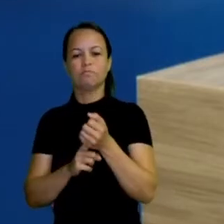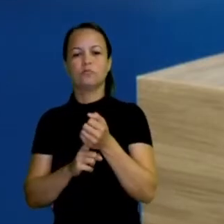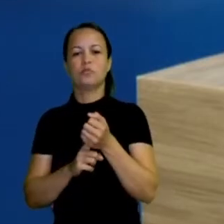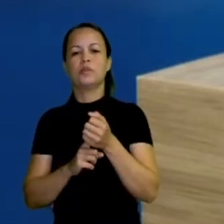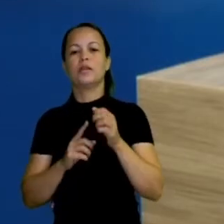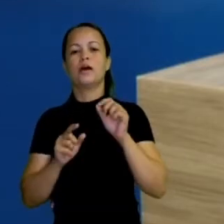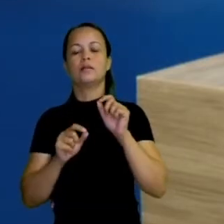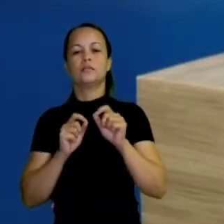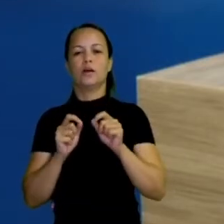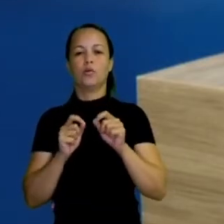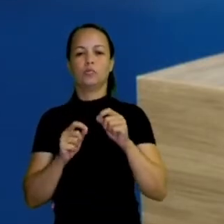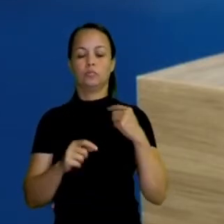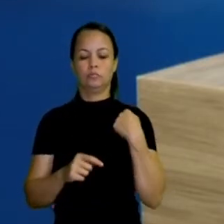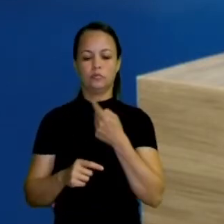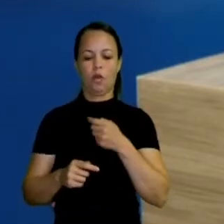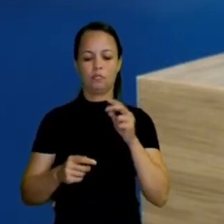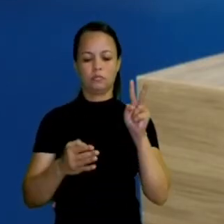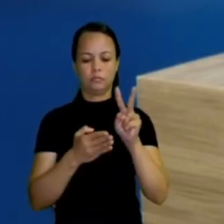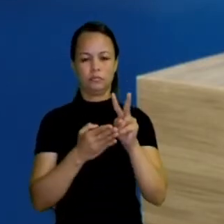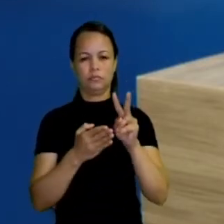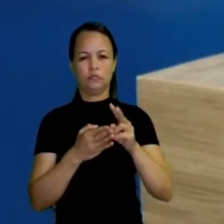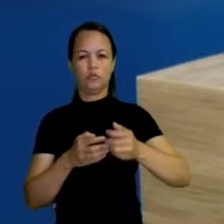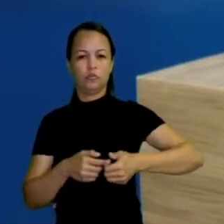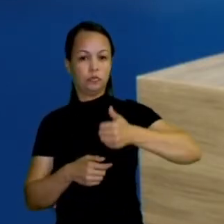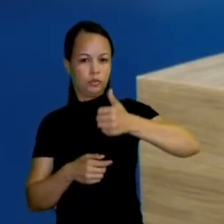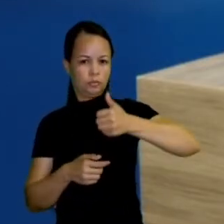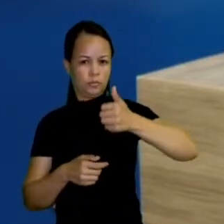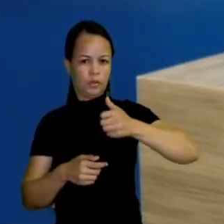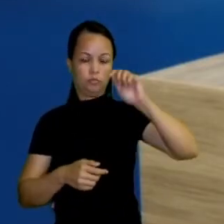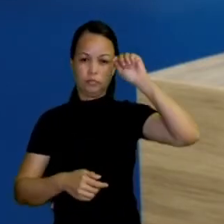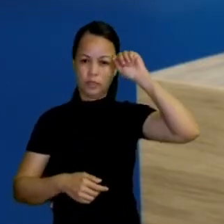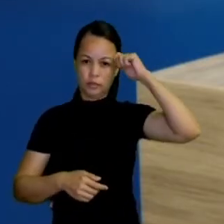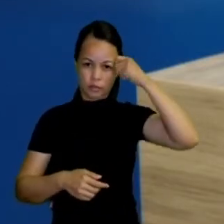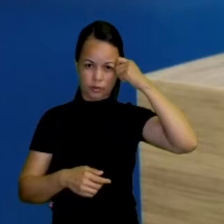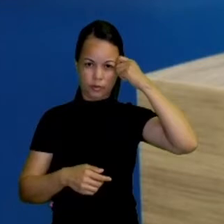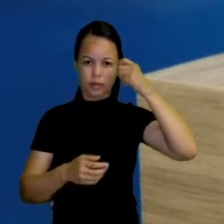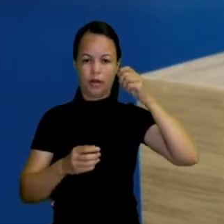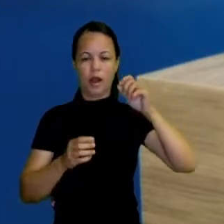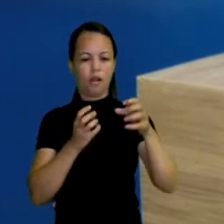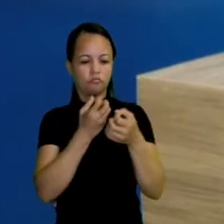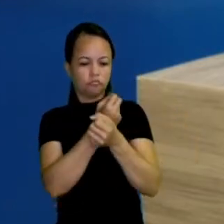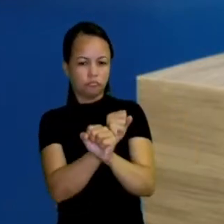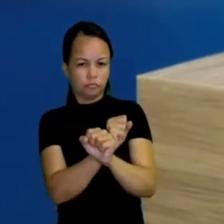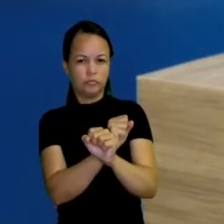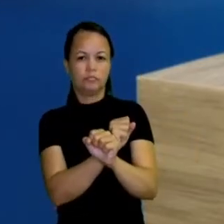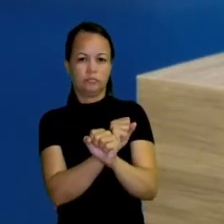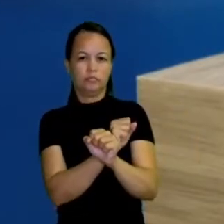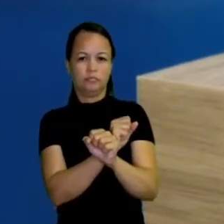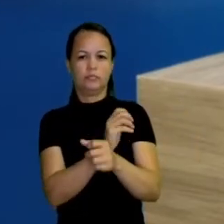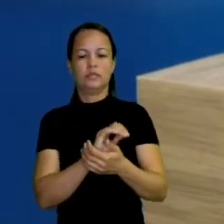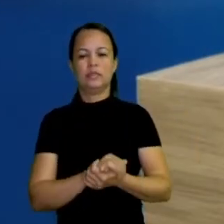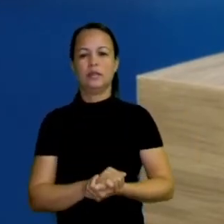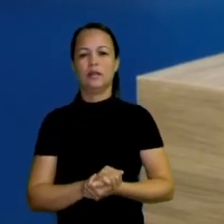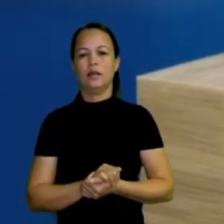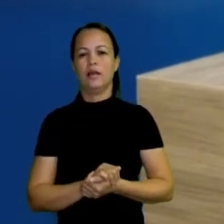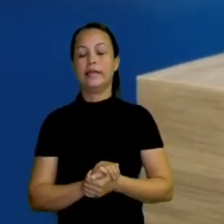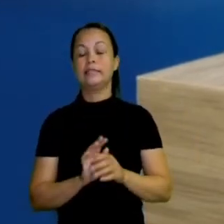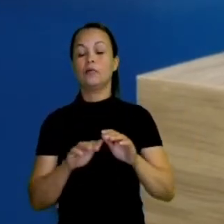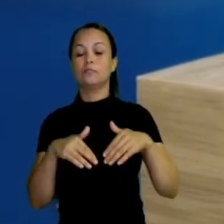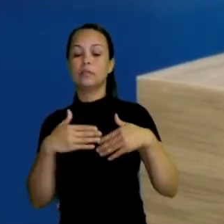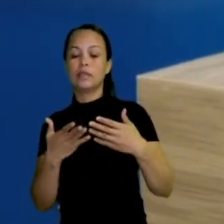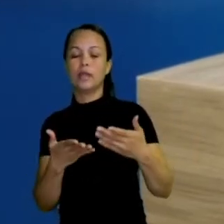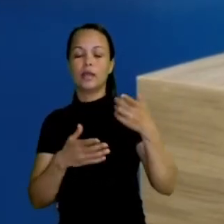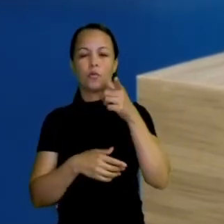nossos índios foram os primeiros escravos, tá certo? E mais adiante a gente vai analisar outro ponto. Então, quem eram os